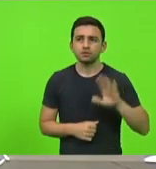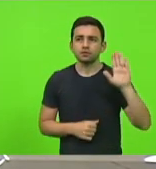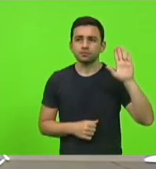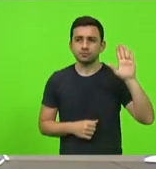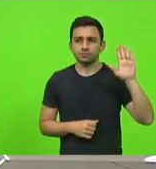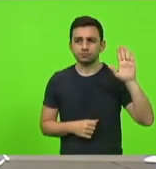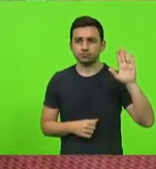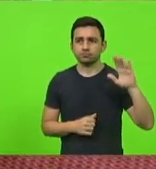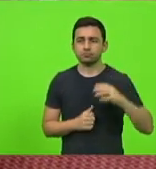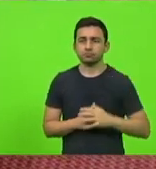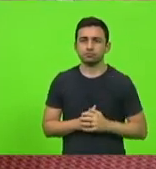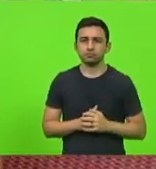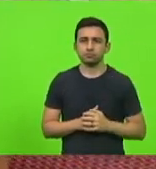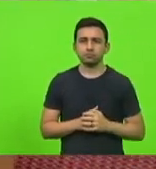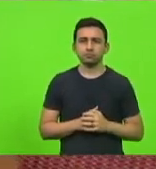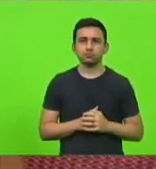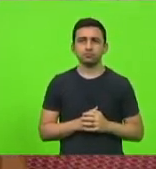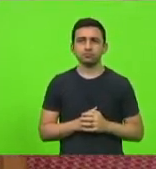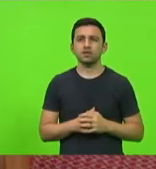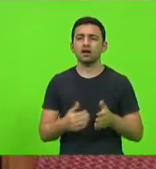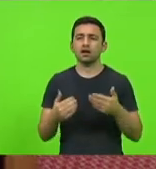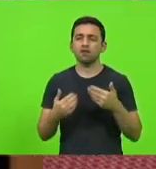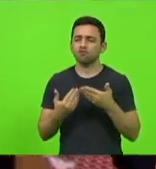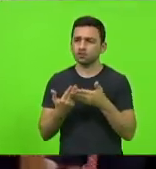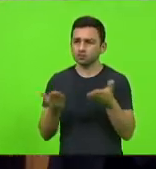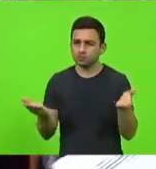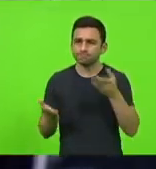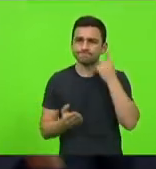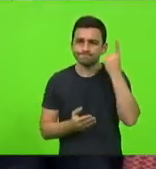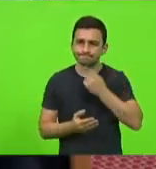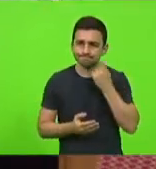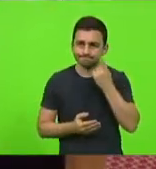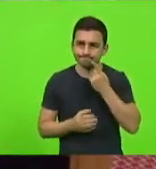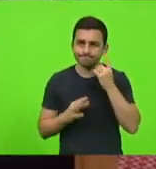presidente, senhoras deputadas, senhores deputados, nós,